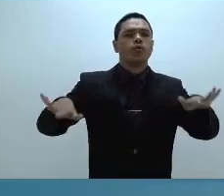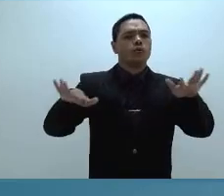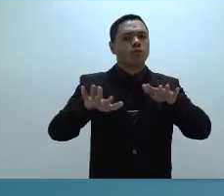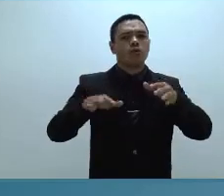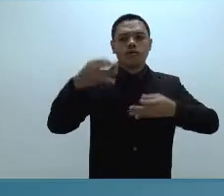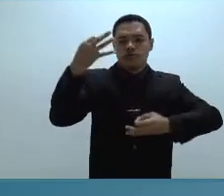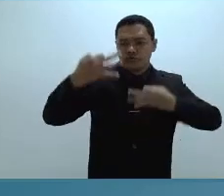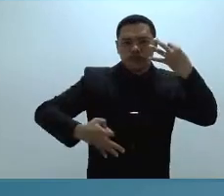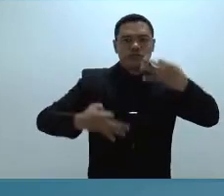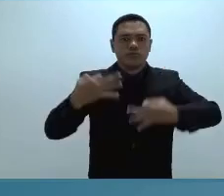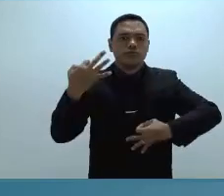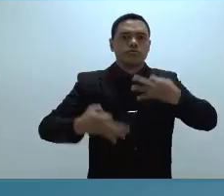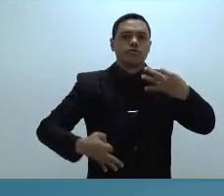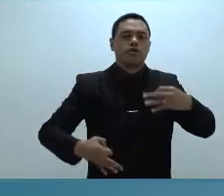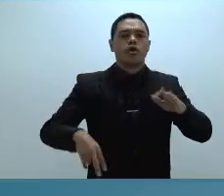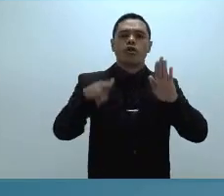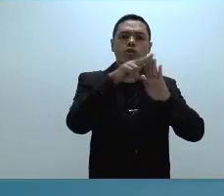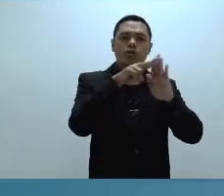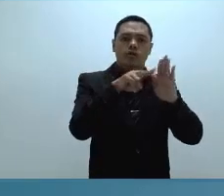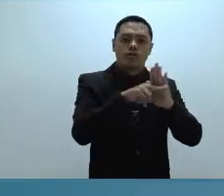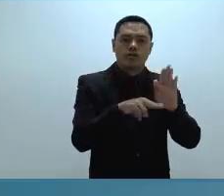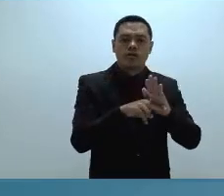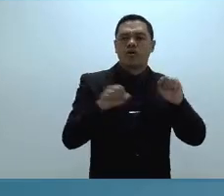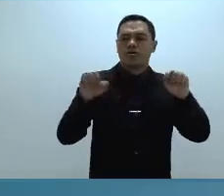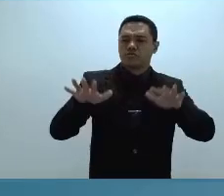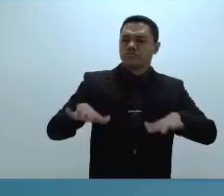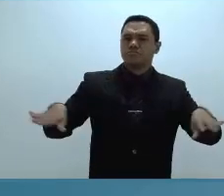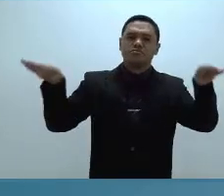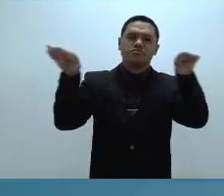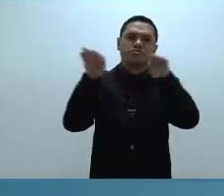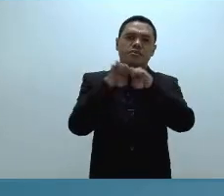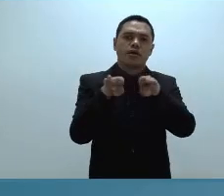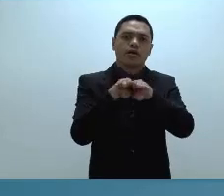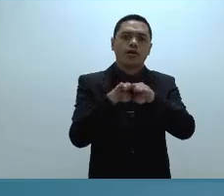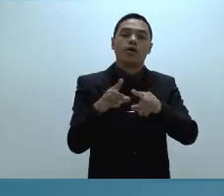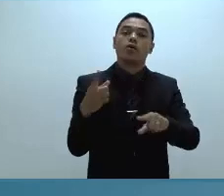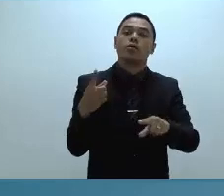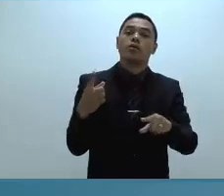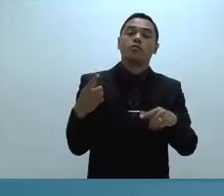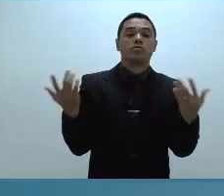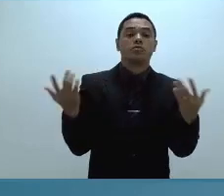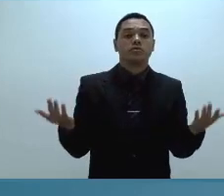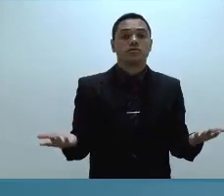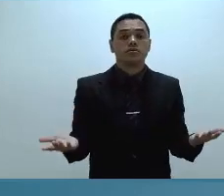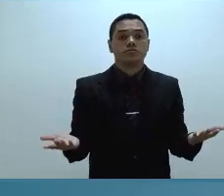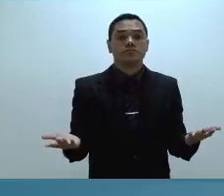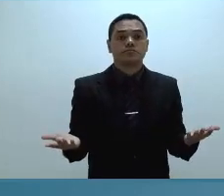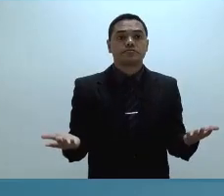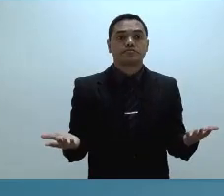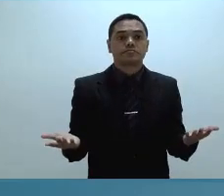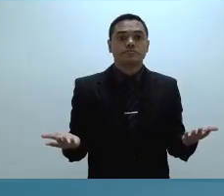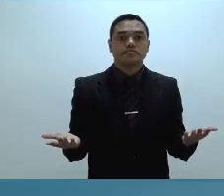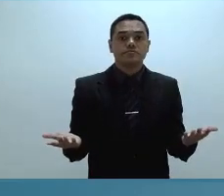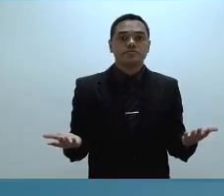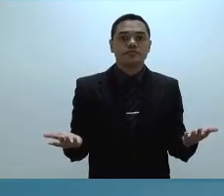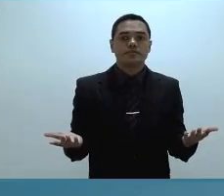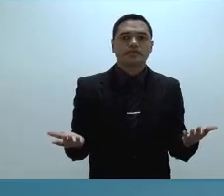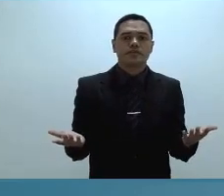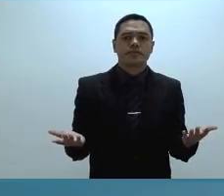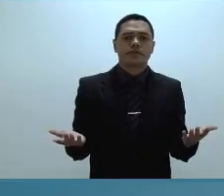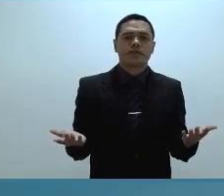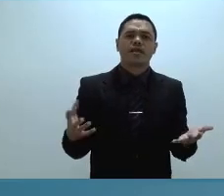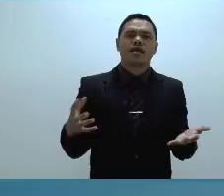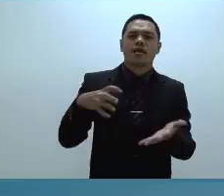algum modo, normas de ambos os campos. Significa, portanto, que nenhuma disciplina se afigura